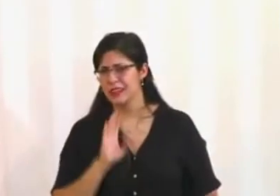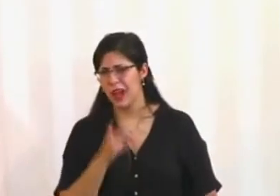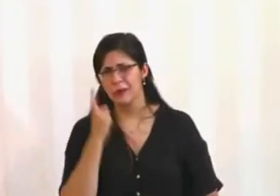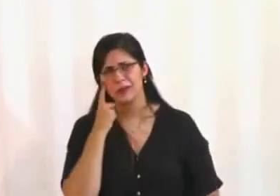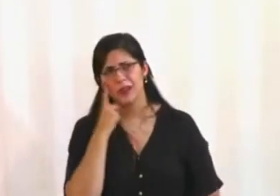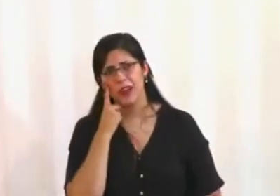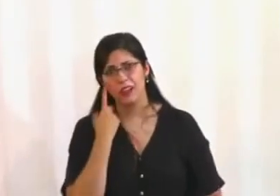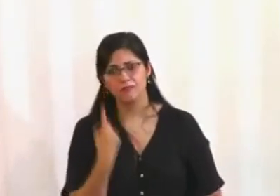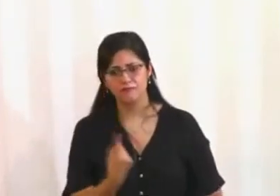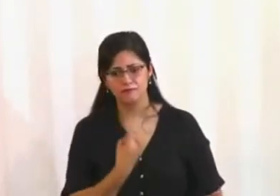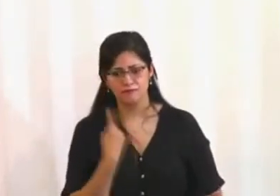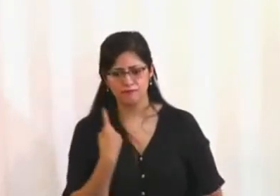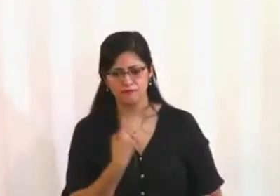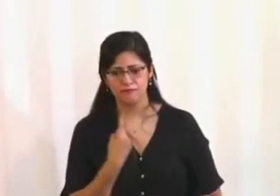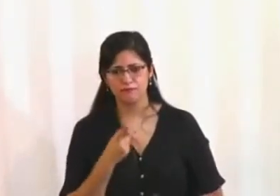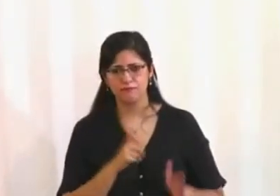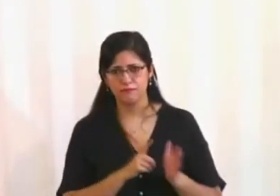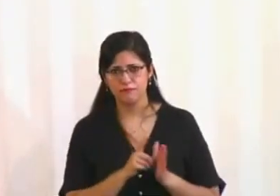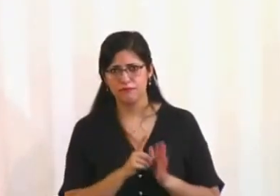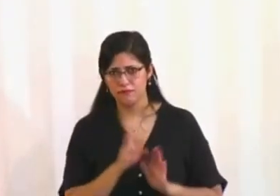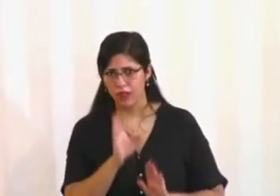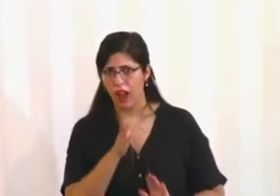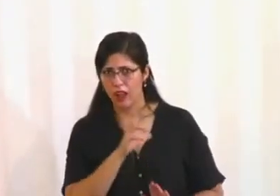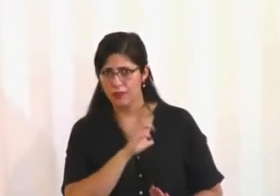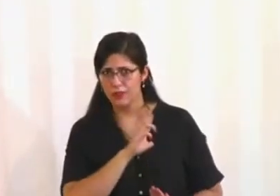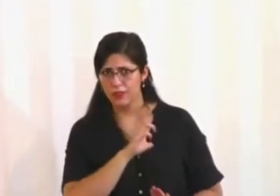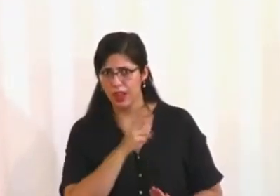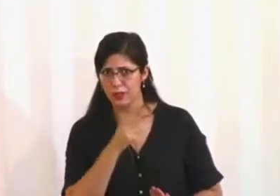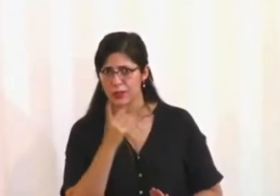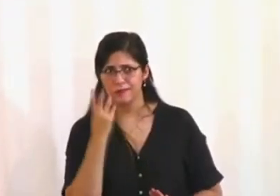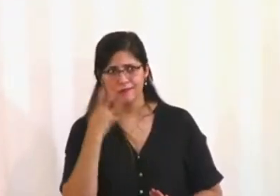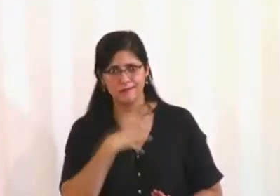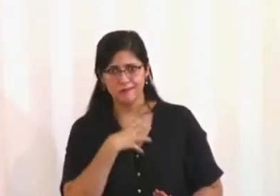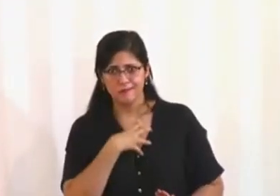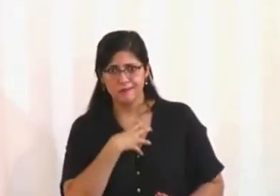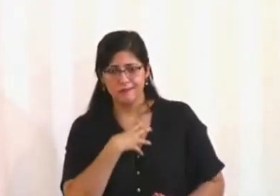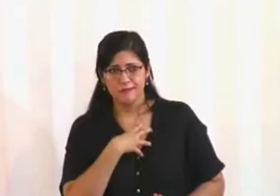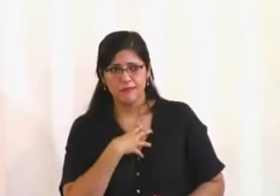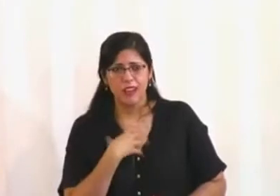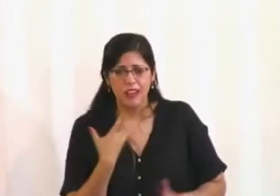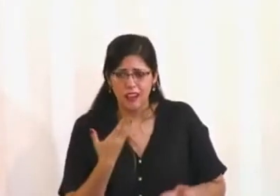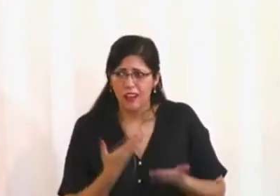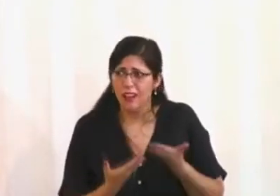Eu estou só. Todos me abandonaram.